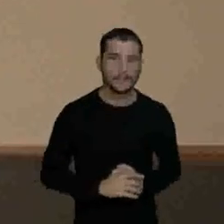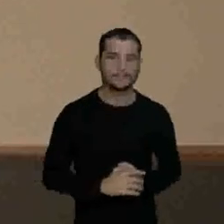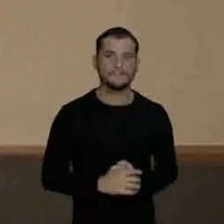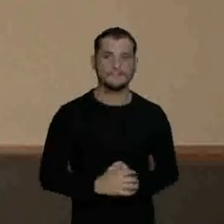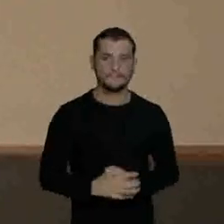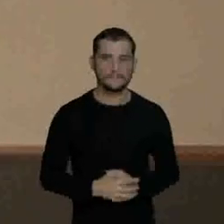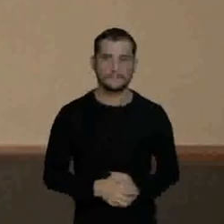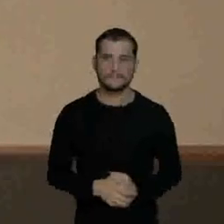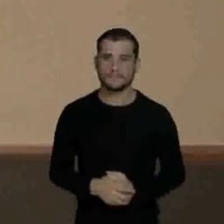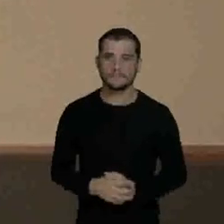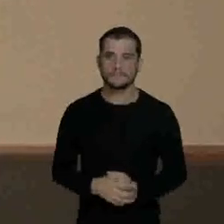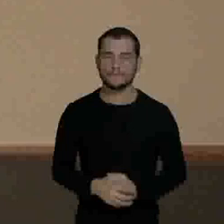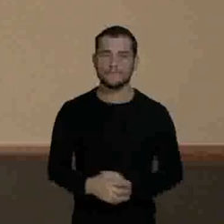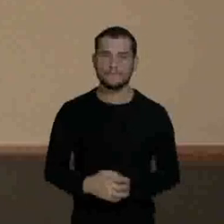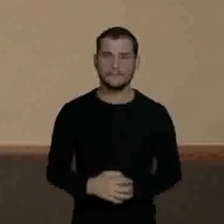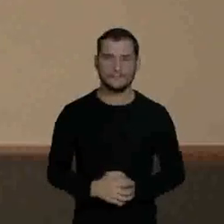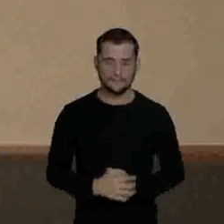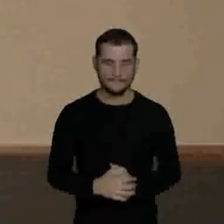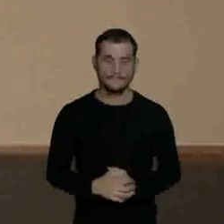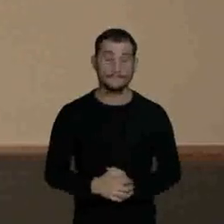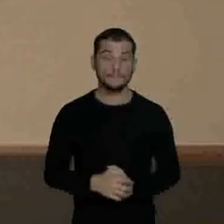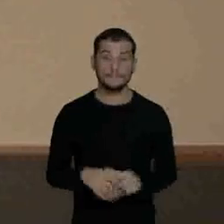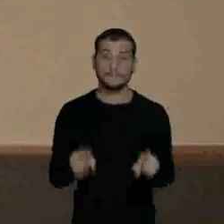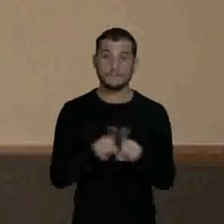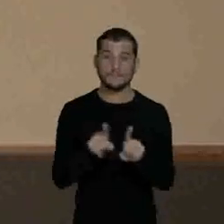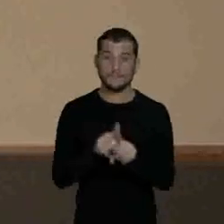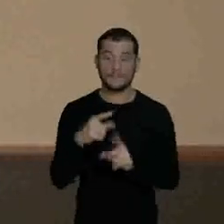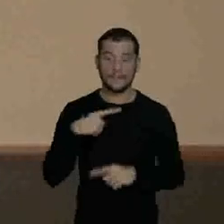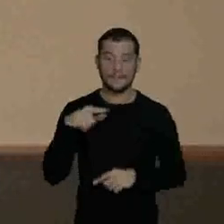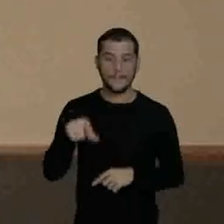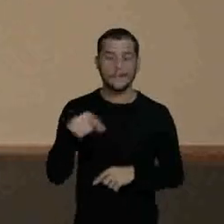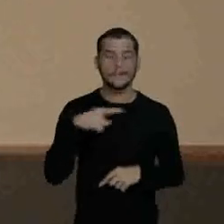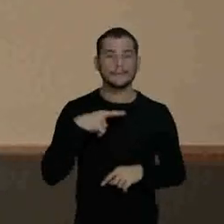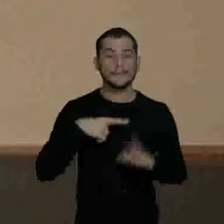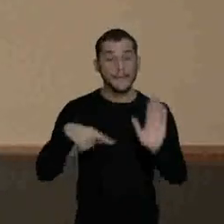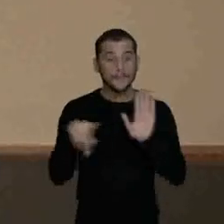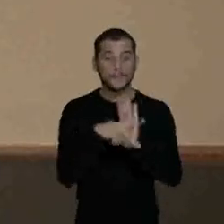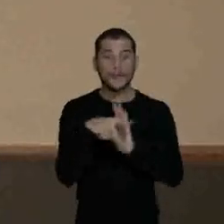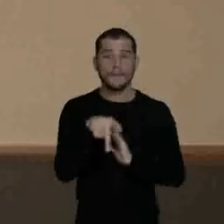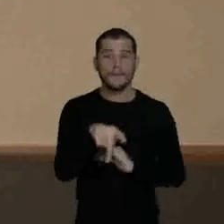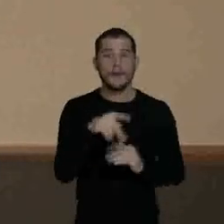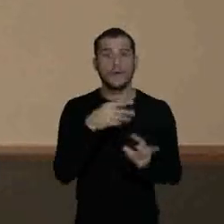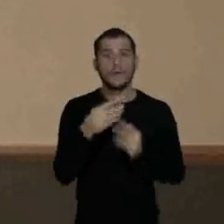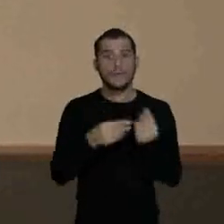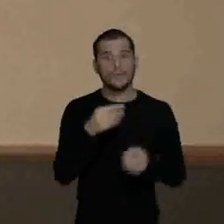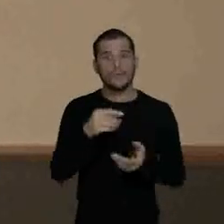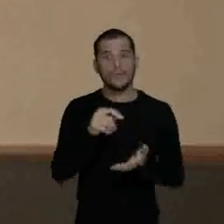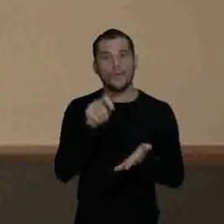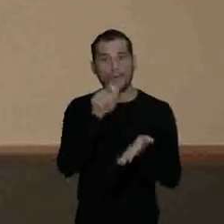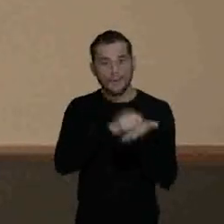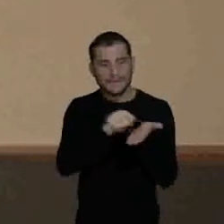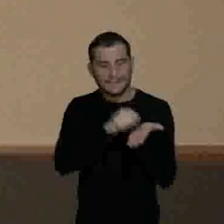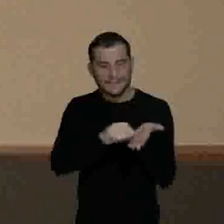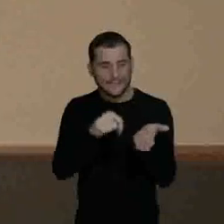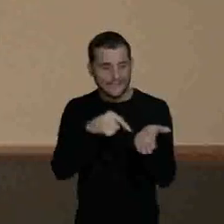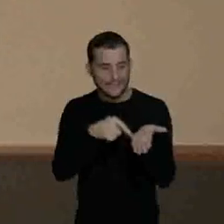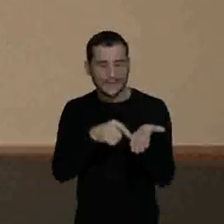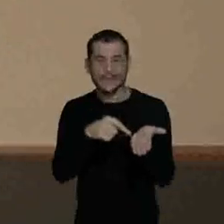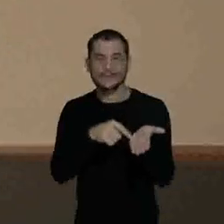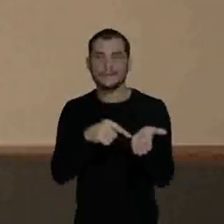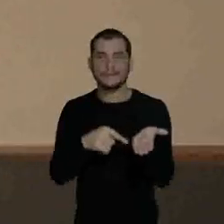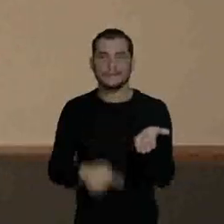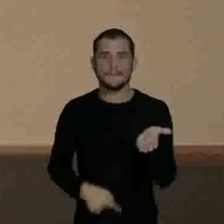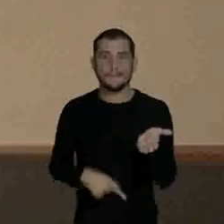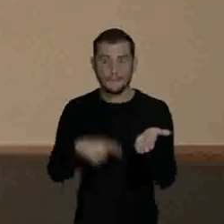rota a ortográfica né que já é a mais Eh a já é o